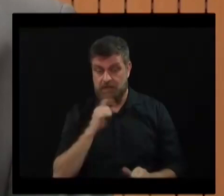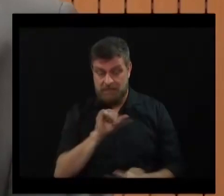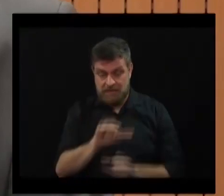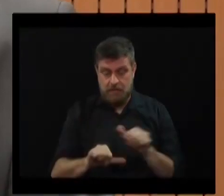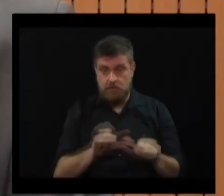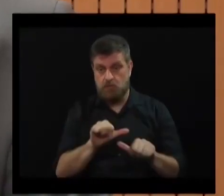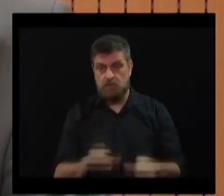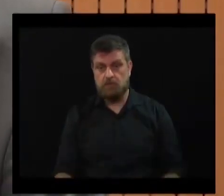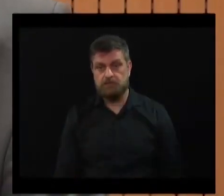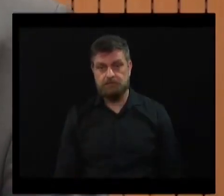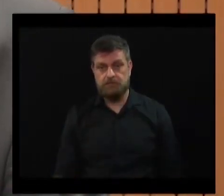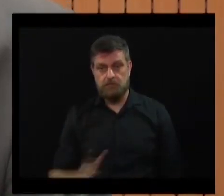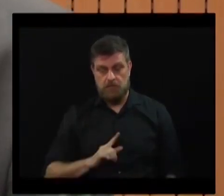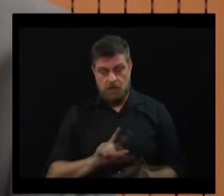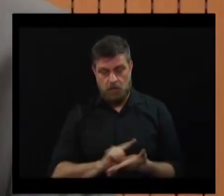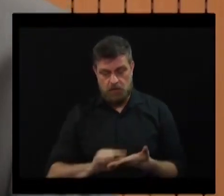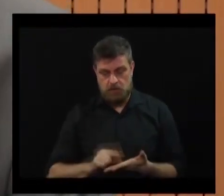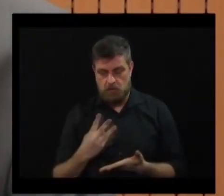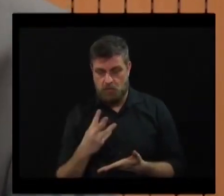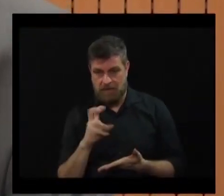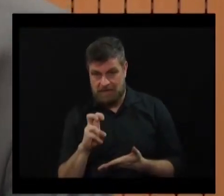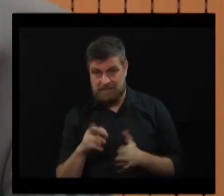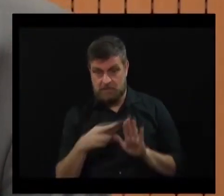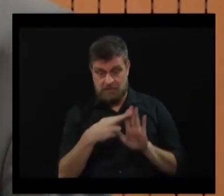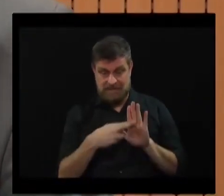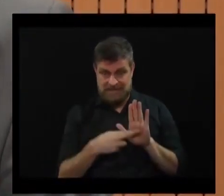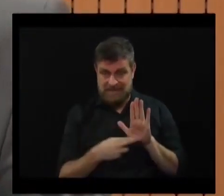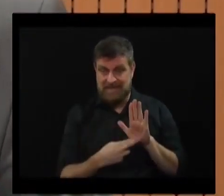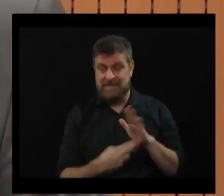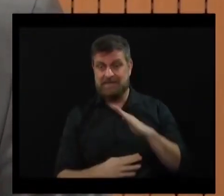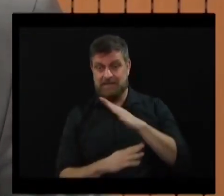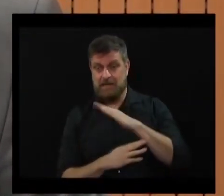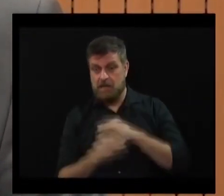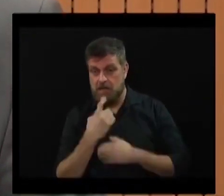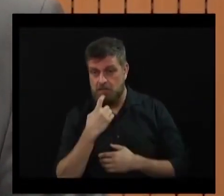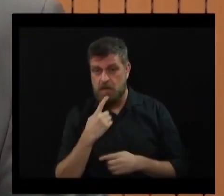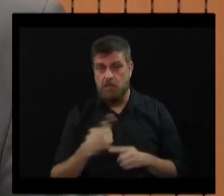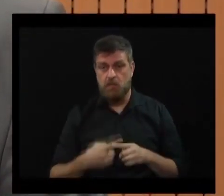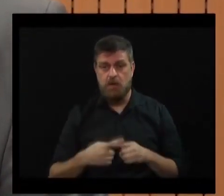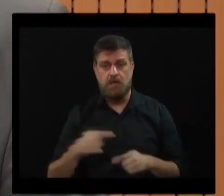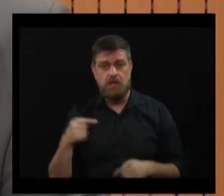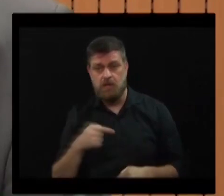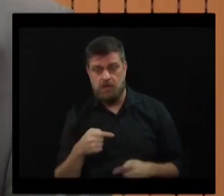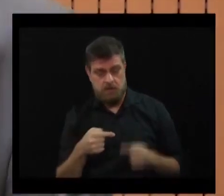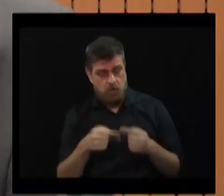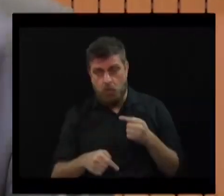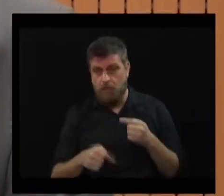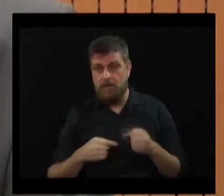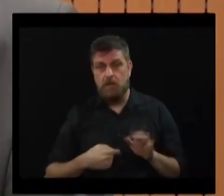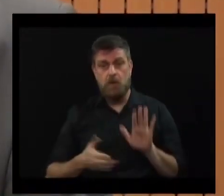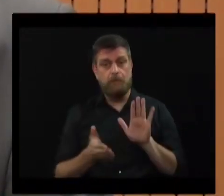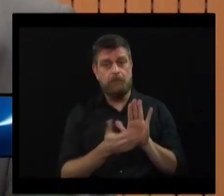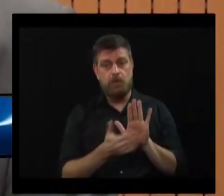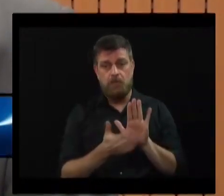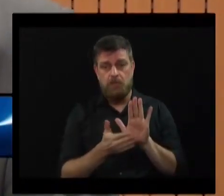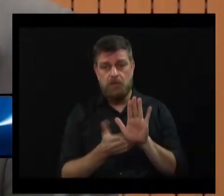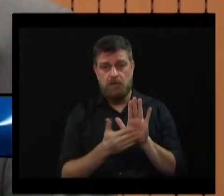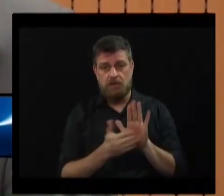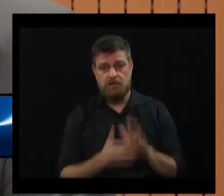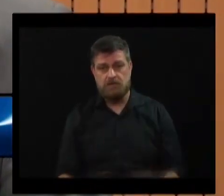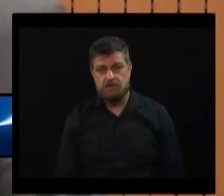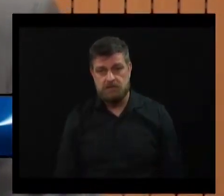até o artigo 45 da lei orgânica do município pois não se trata de proposição de iniciativa